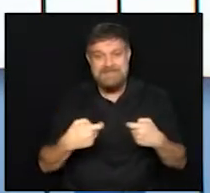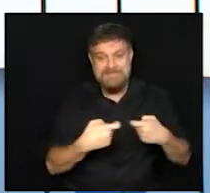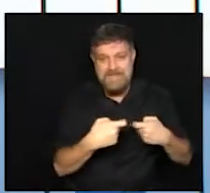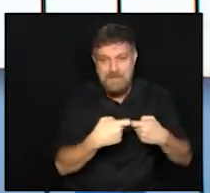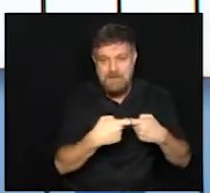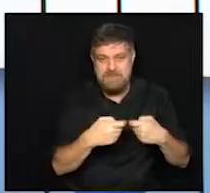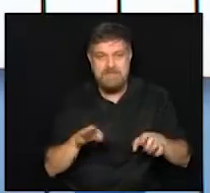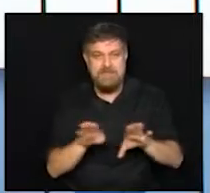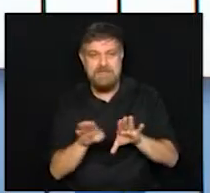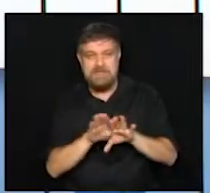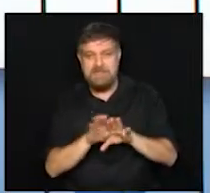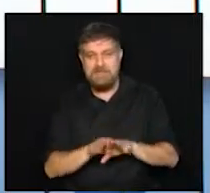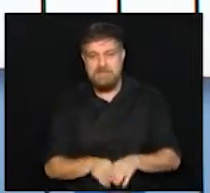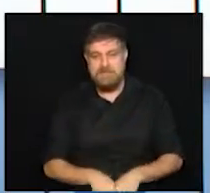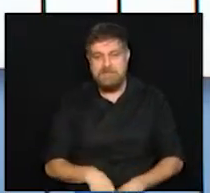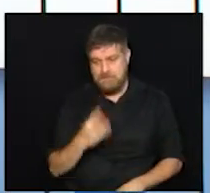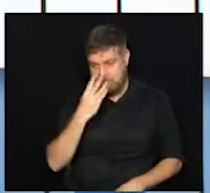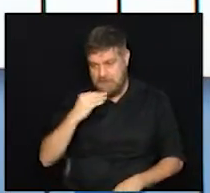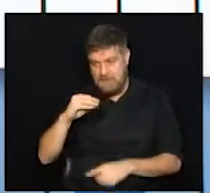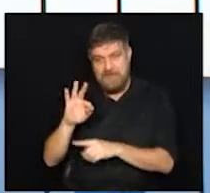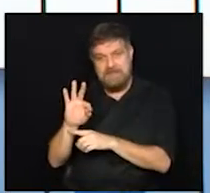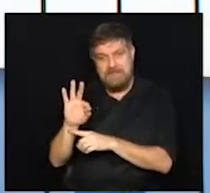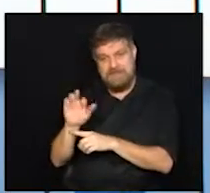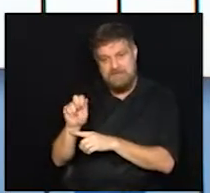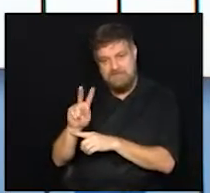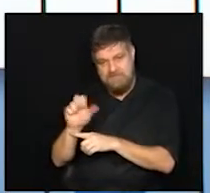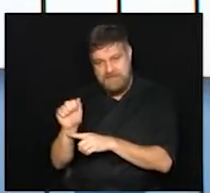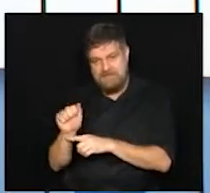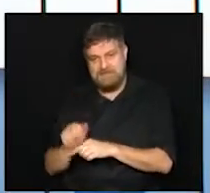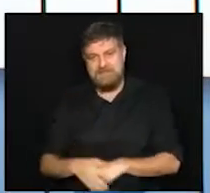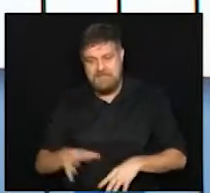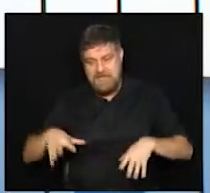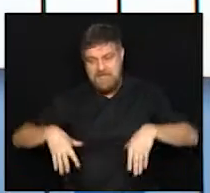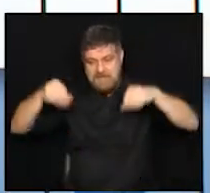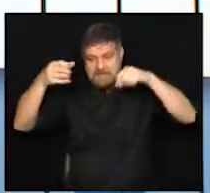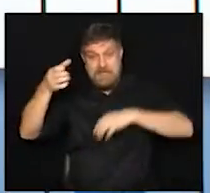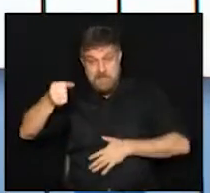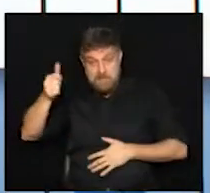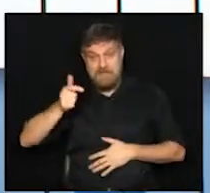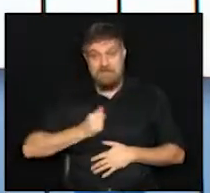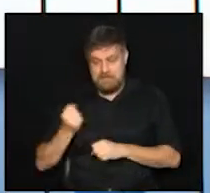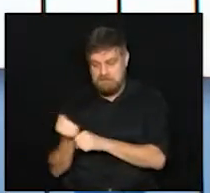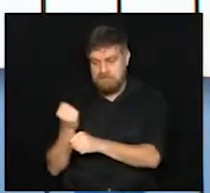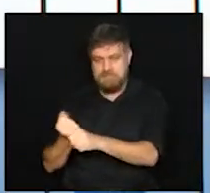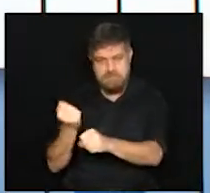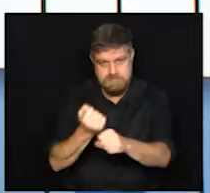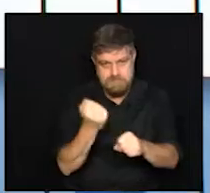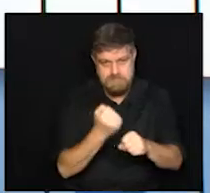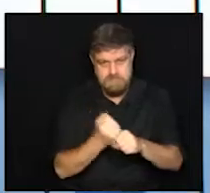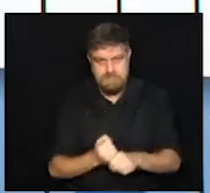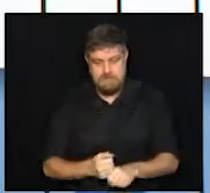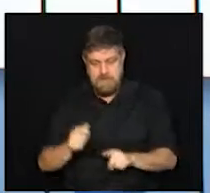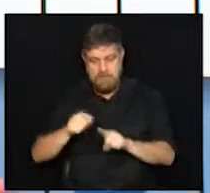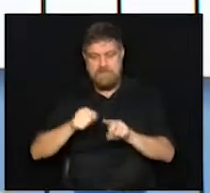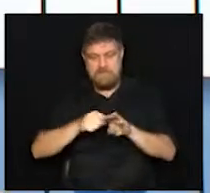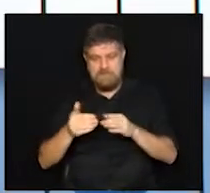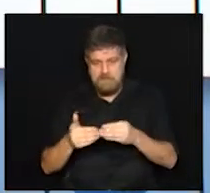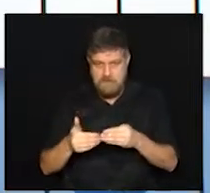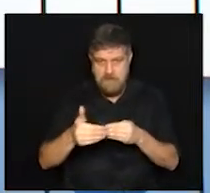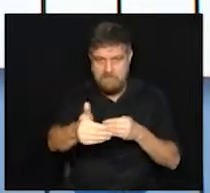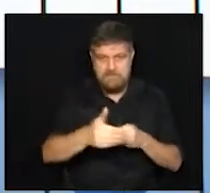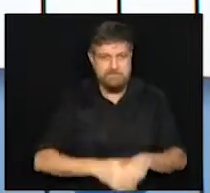Campinas, além da Raposo Tavares e a Castelo Branco, devem sofrer intervenções nos próximos meses com